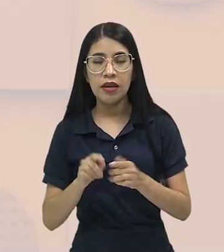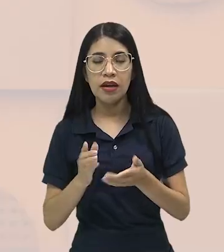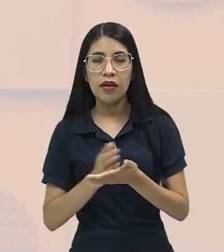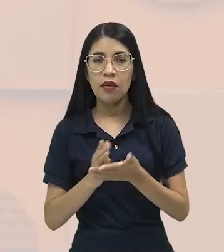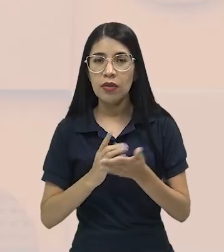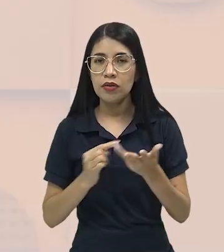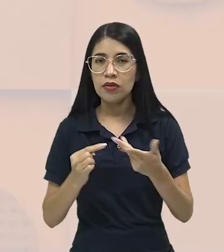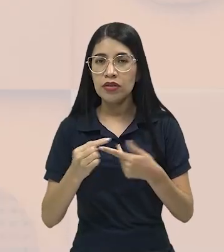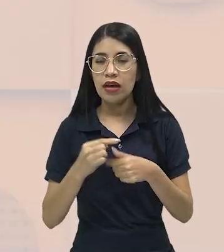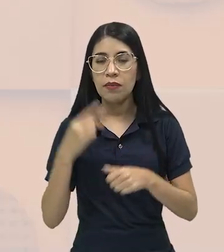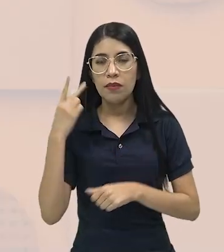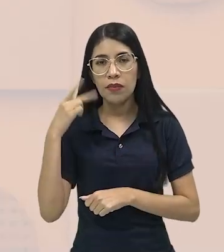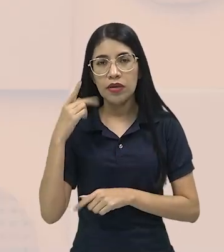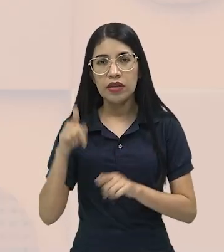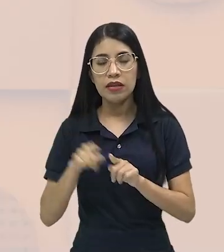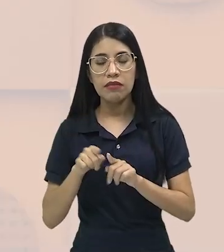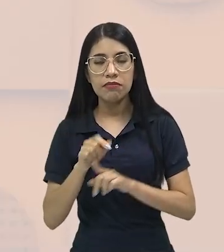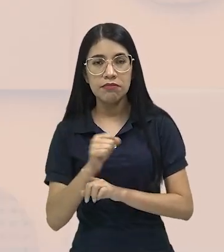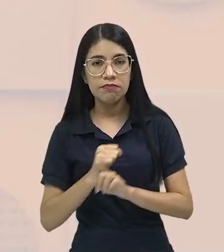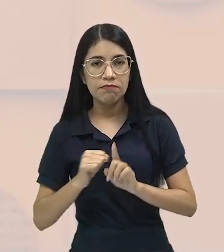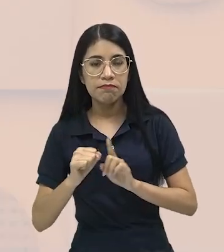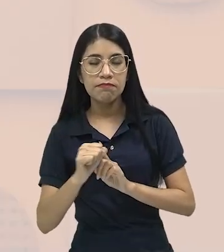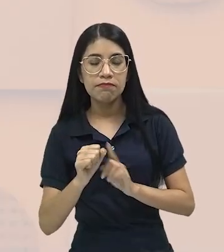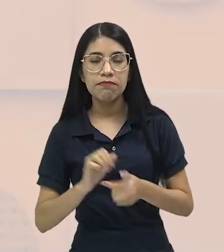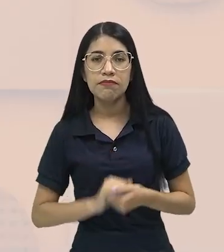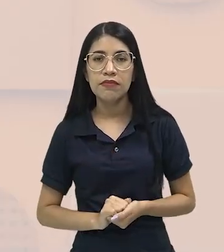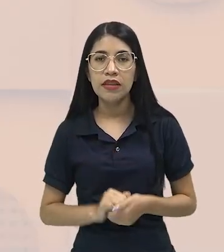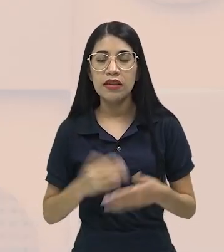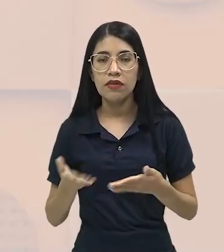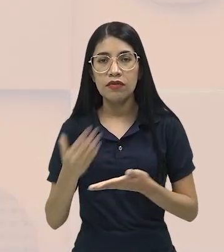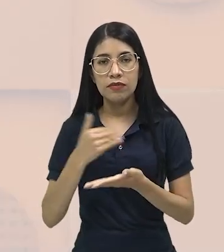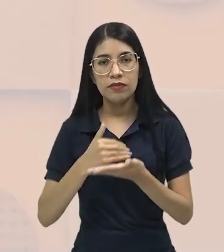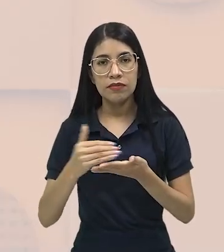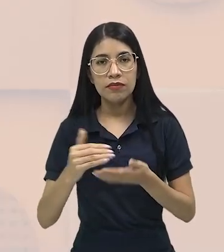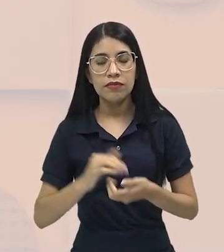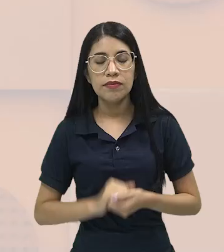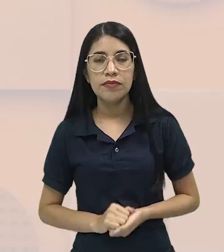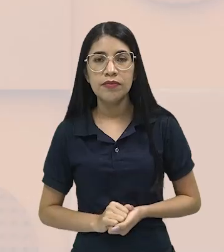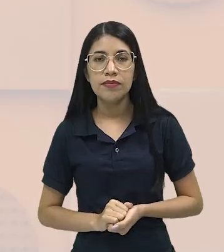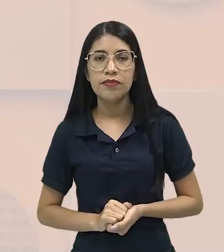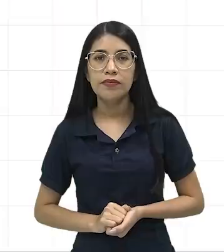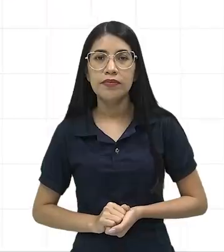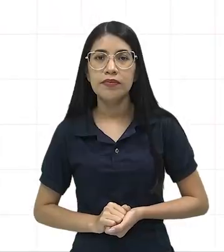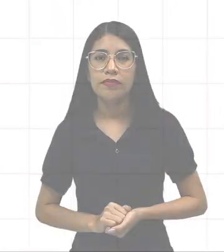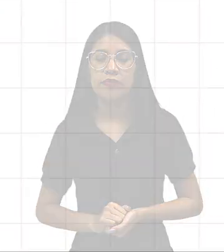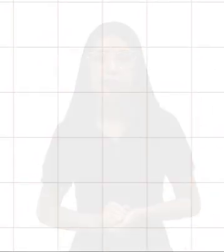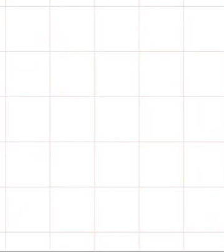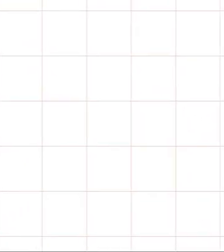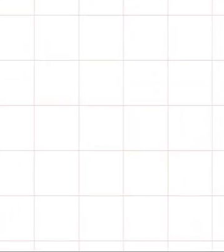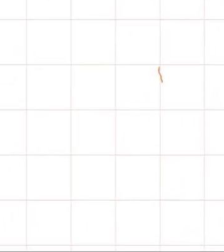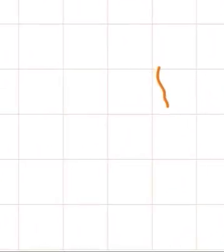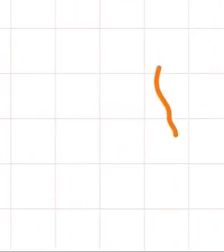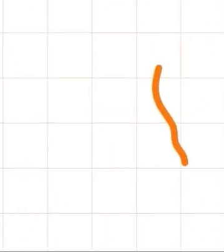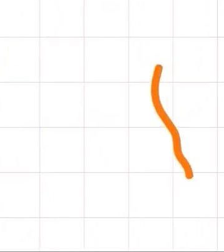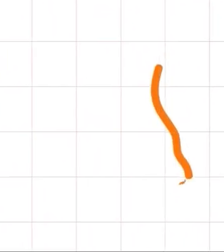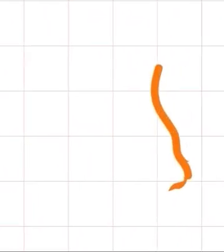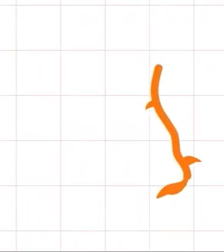fatores políticos, alguns fatores sociais. Então, vamos à nossa aula de hoje.